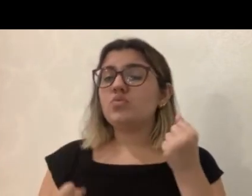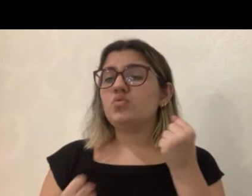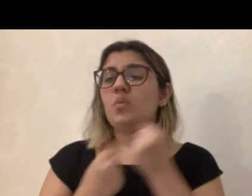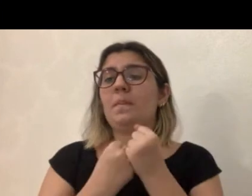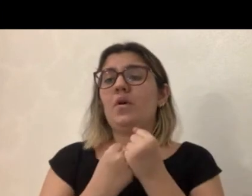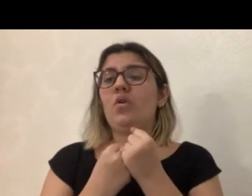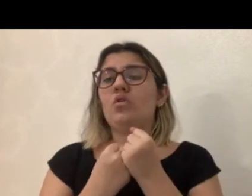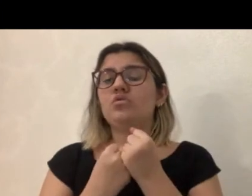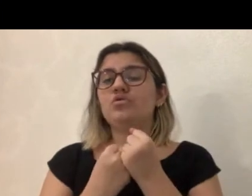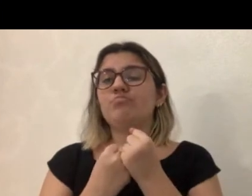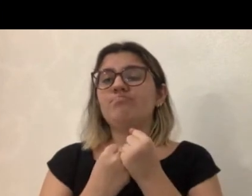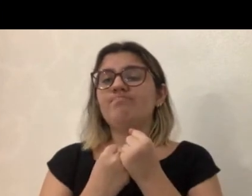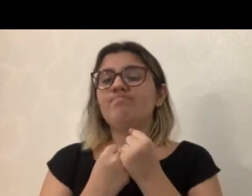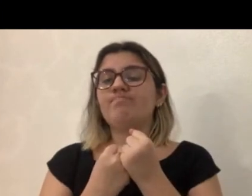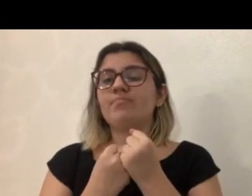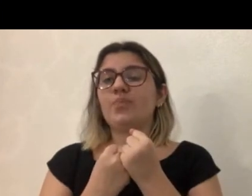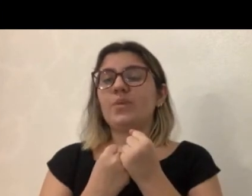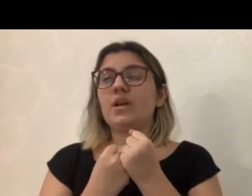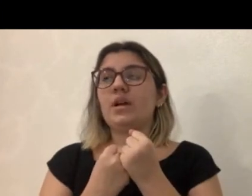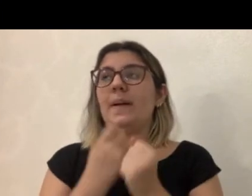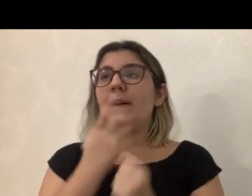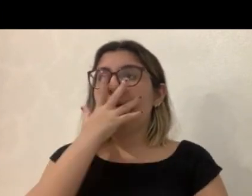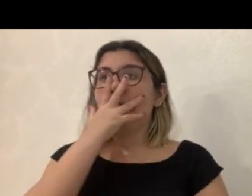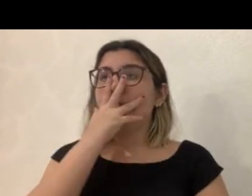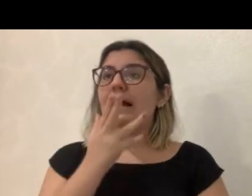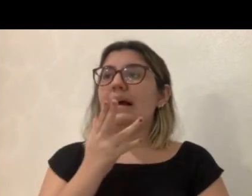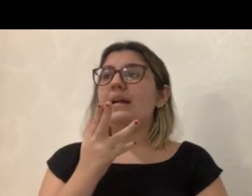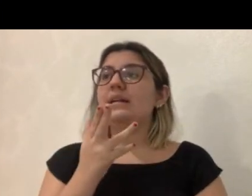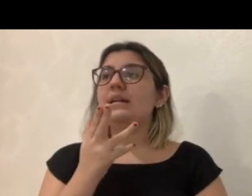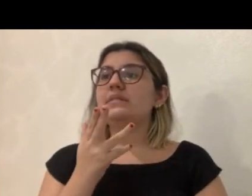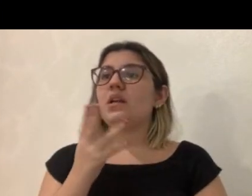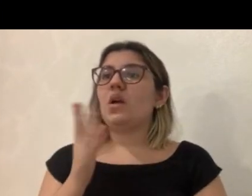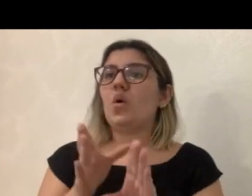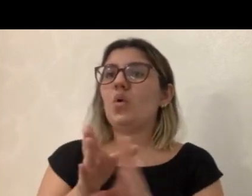né, a nos dar esse suporte, às vezes,